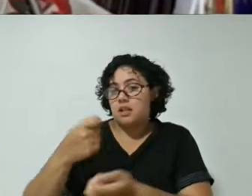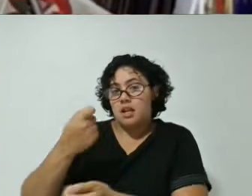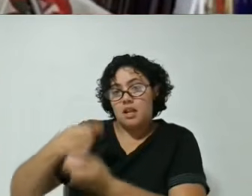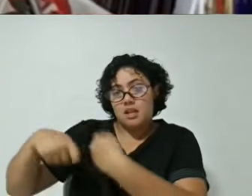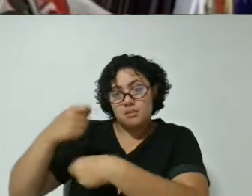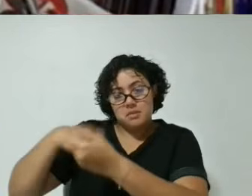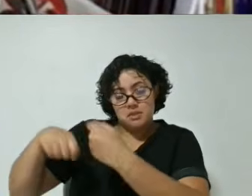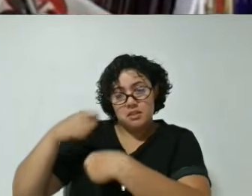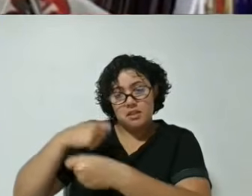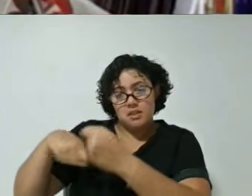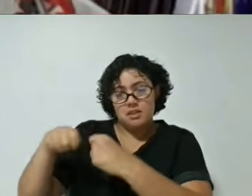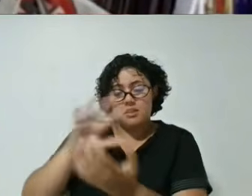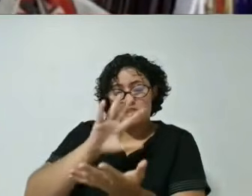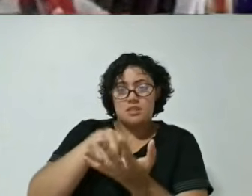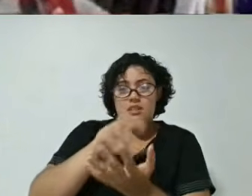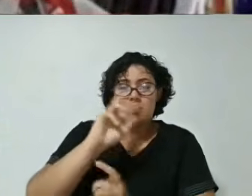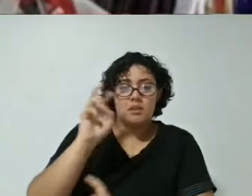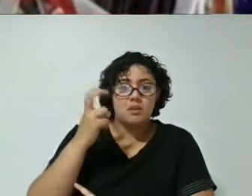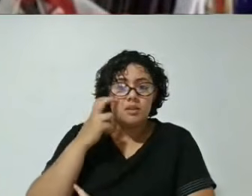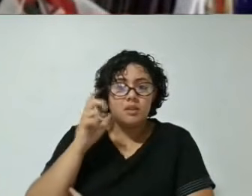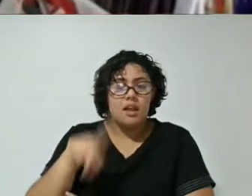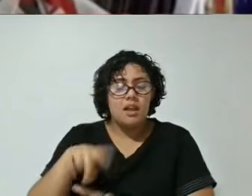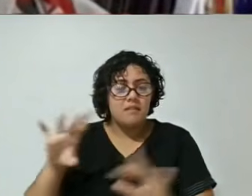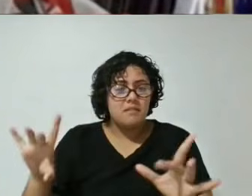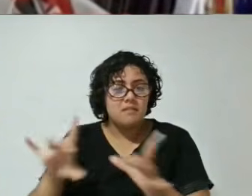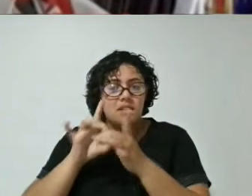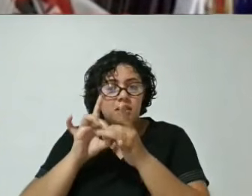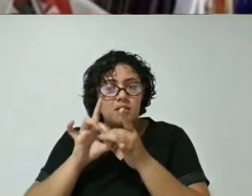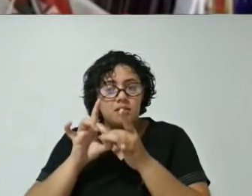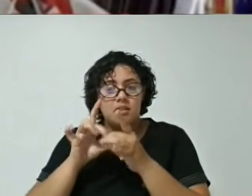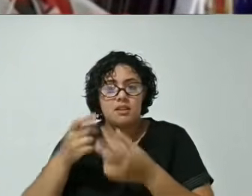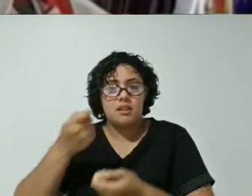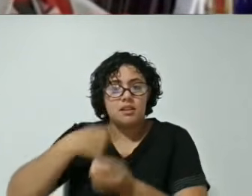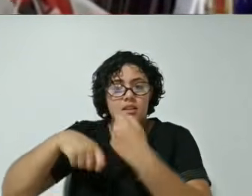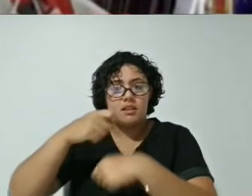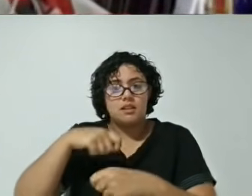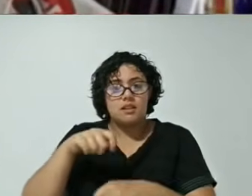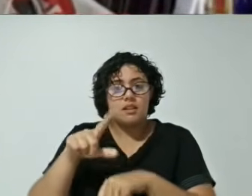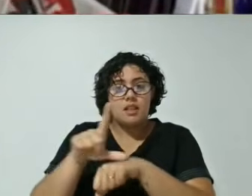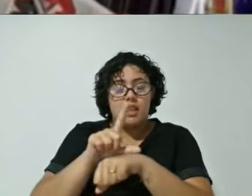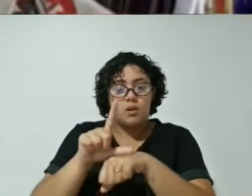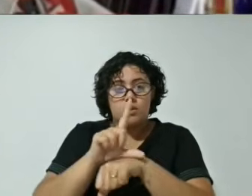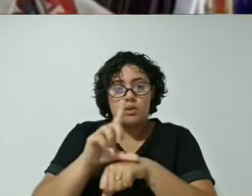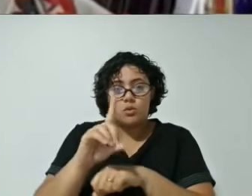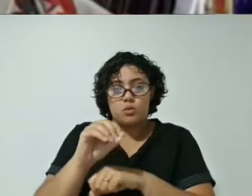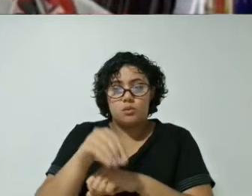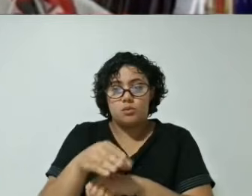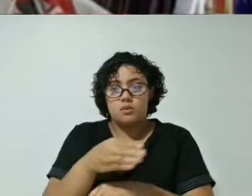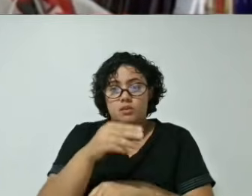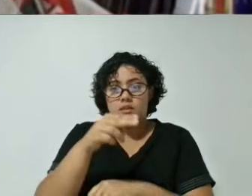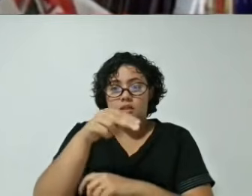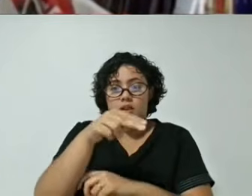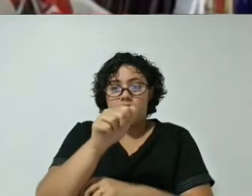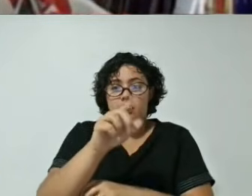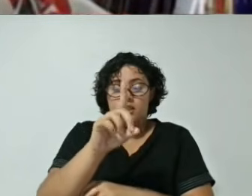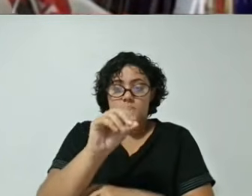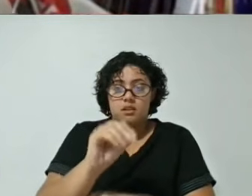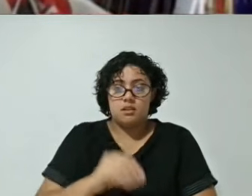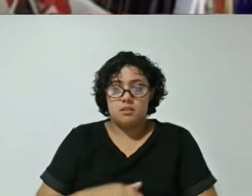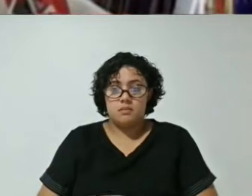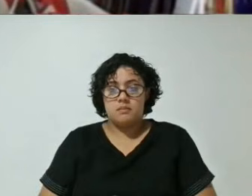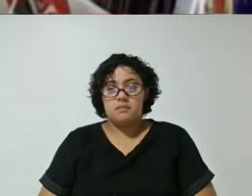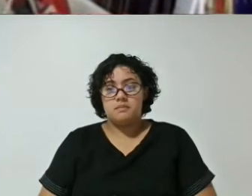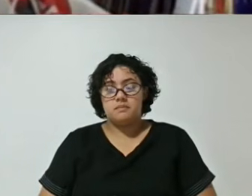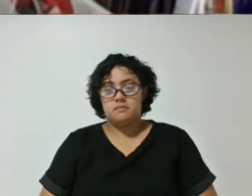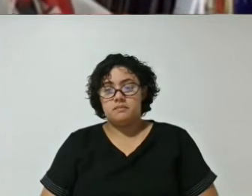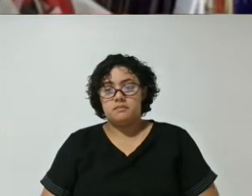administrativamente o Centro Cultural ele era vinculado ao administrativo da Lagoa do Nado, né? A Maria José já Exatamente, estava na gestão, né?